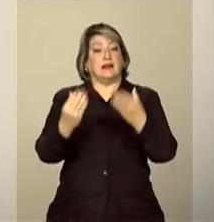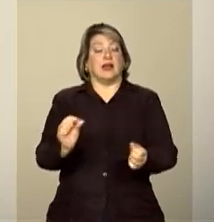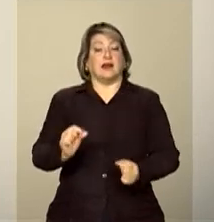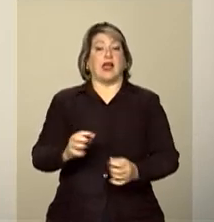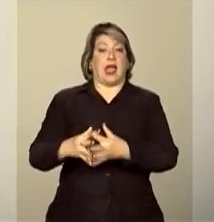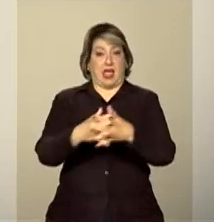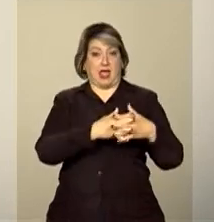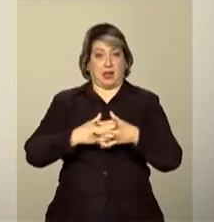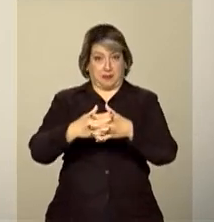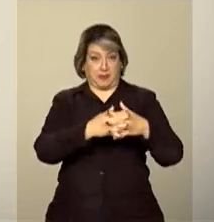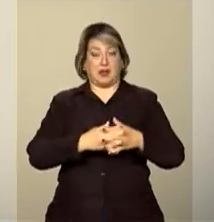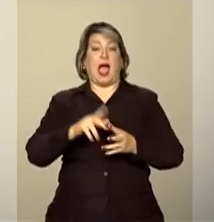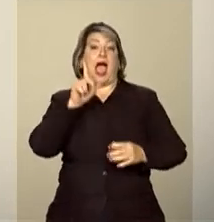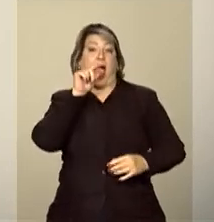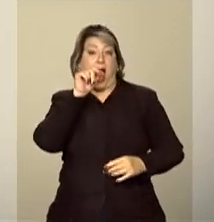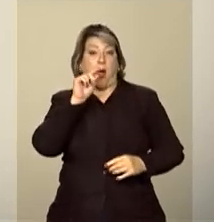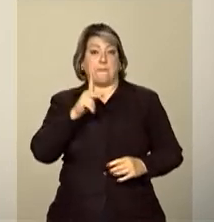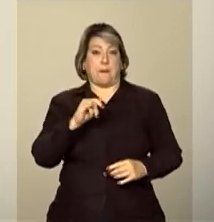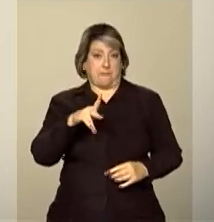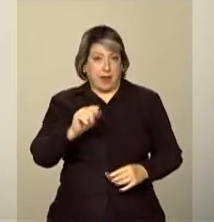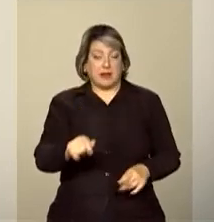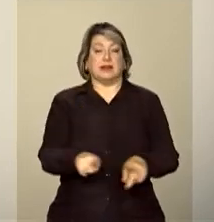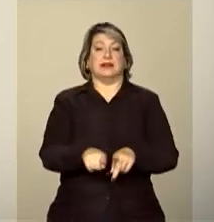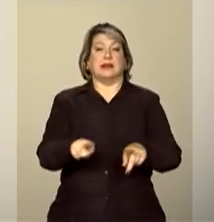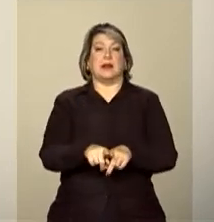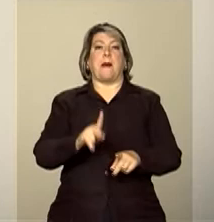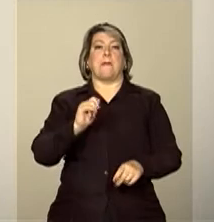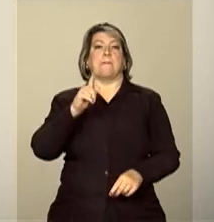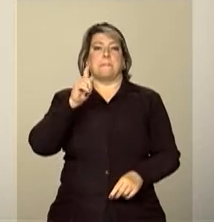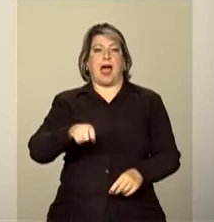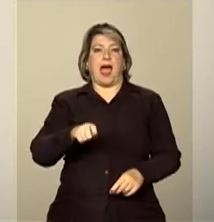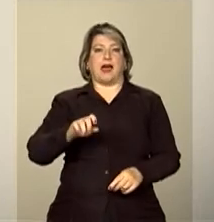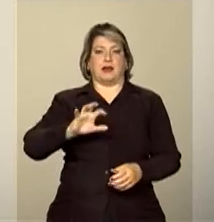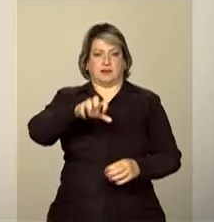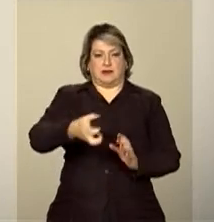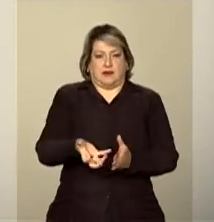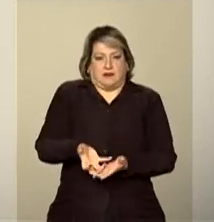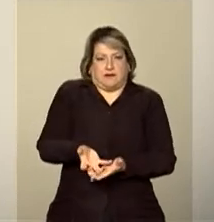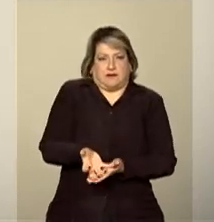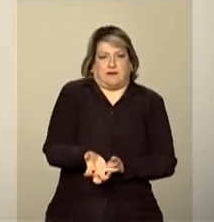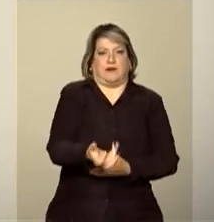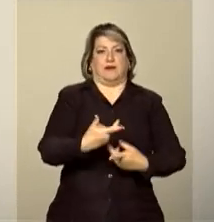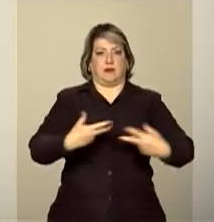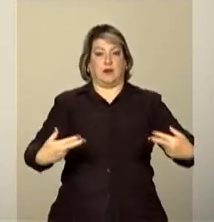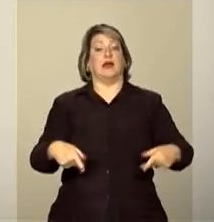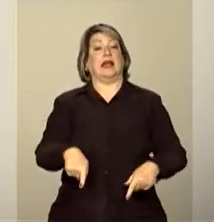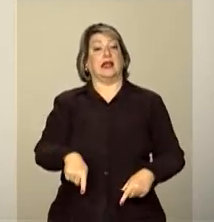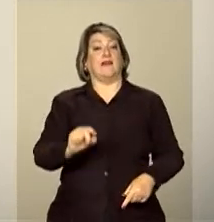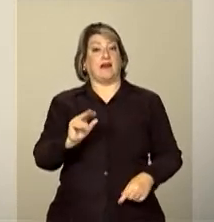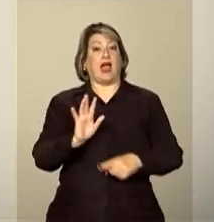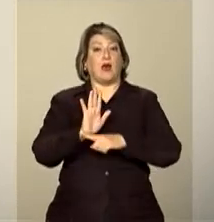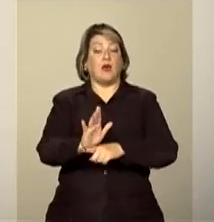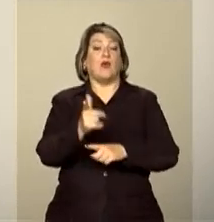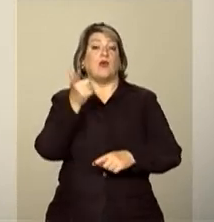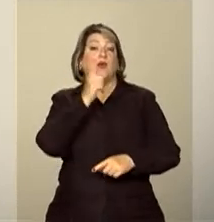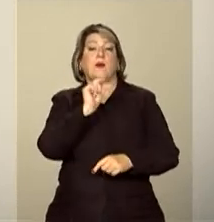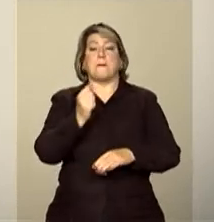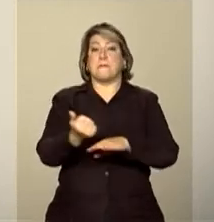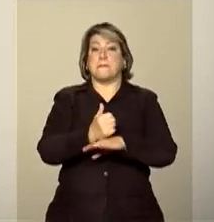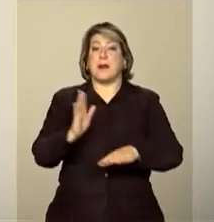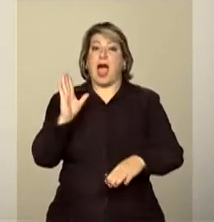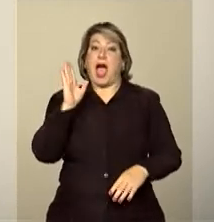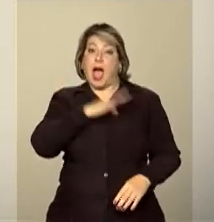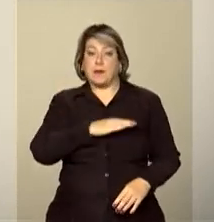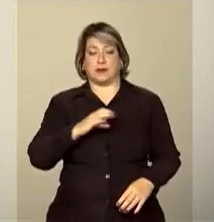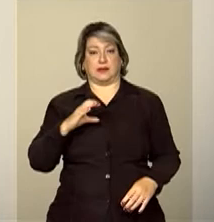carregadeira sabe porque Luciano nós estamos fazendo isso porque eles vão poder recuperar de uma forma mais